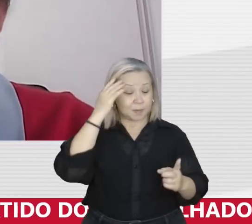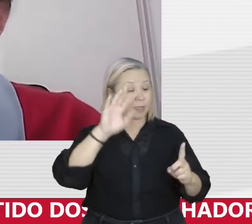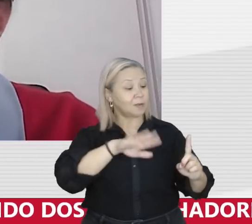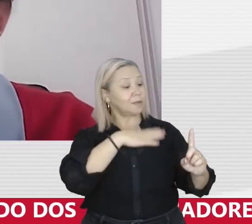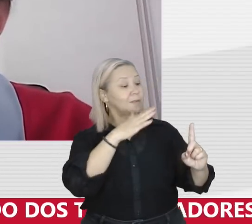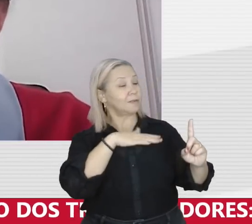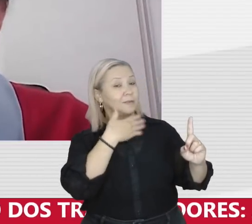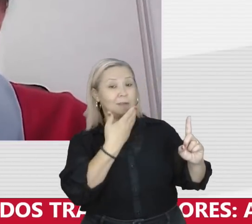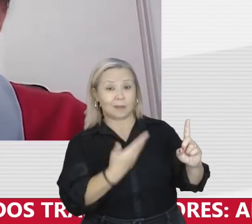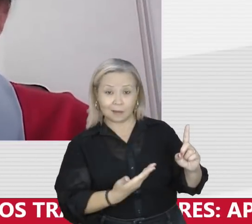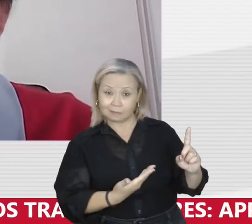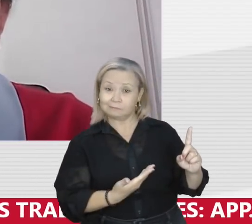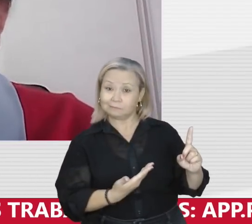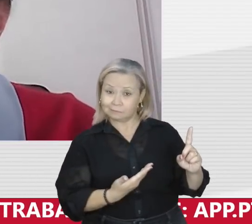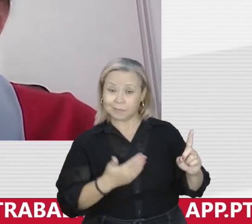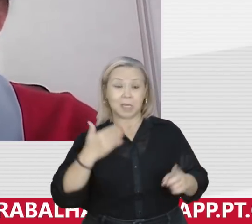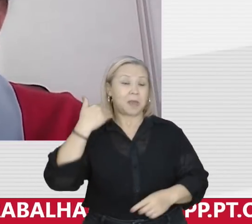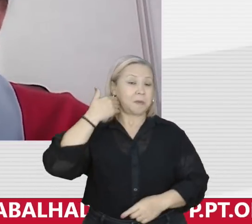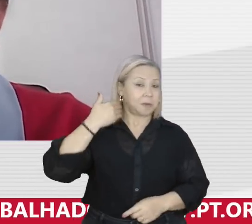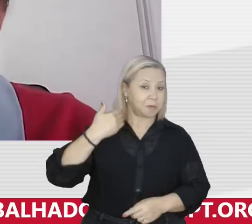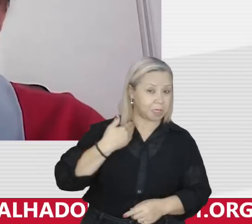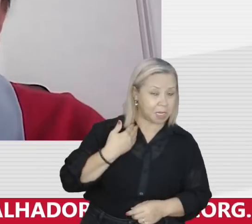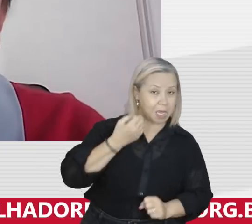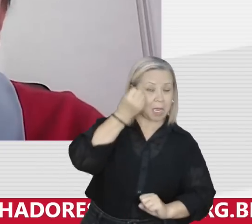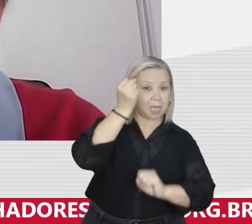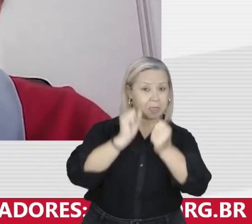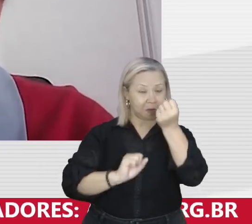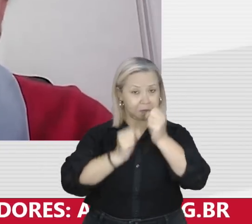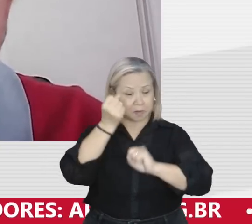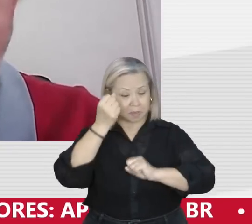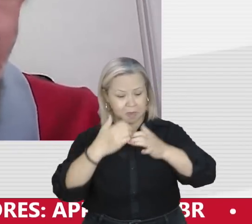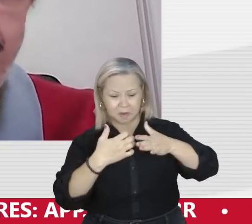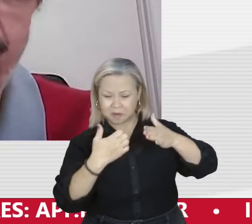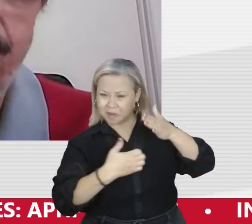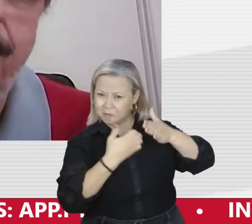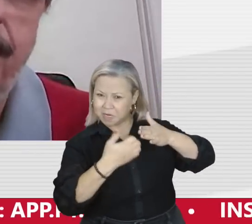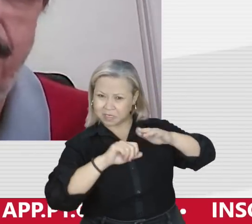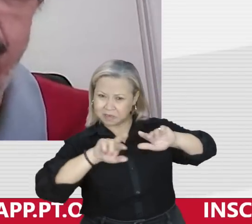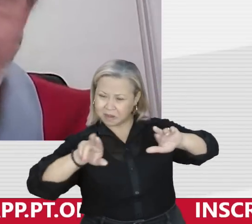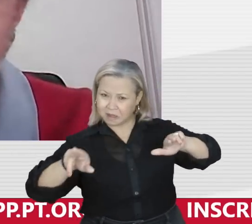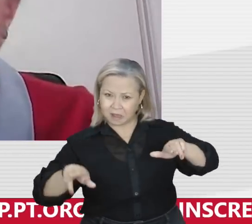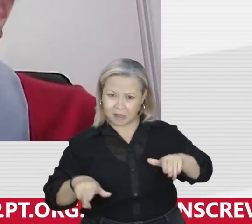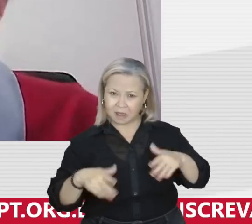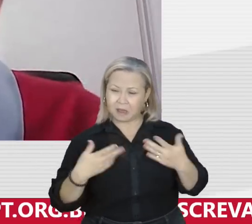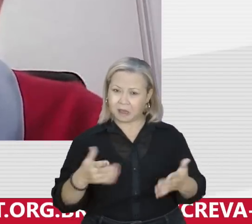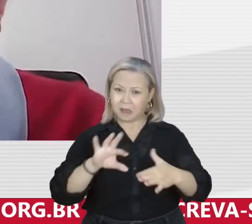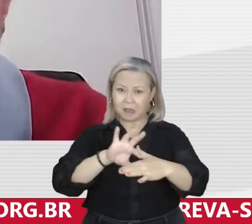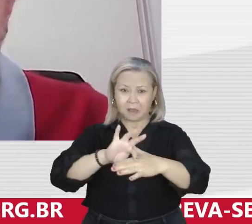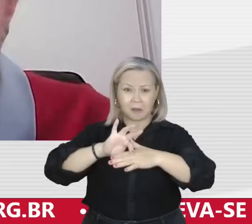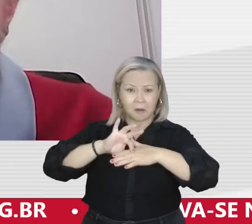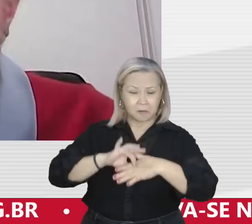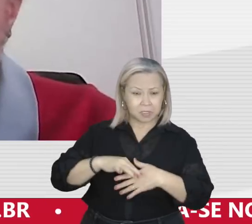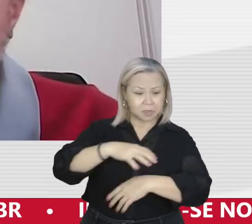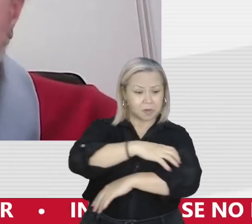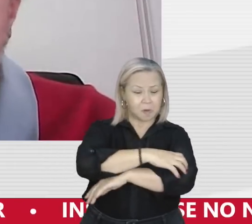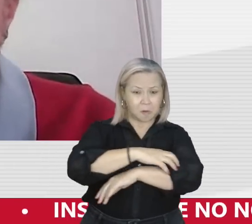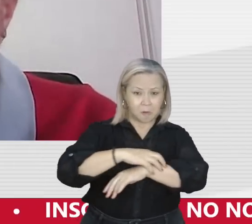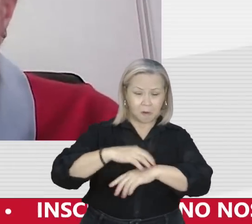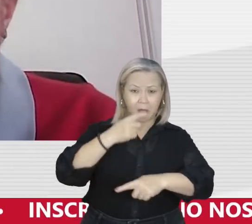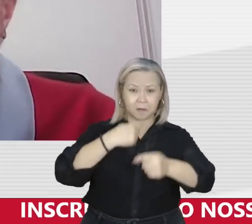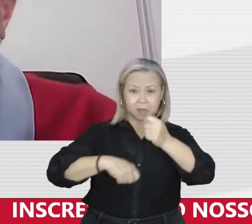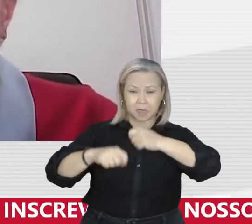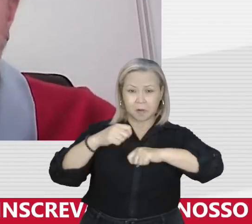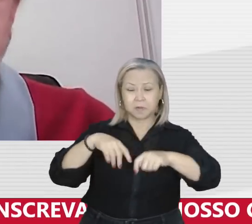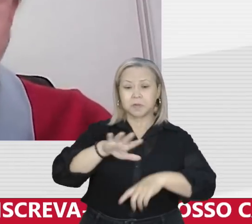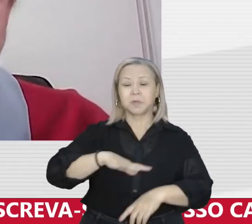Pelos banqueiros, os industriais, os dirigentes do agronegócio, todos